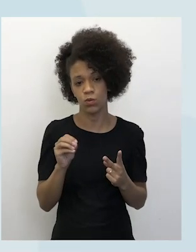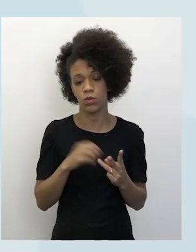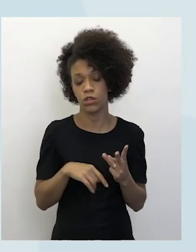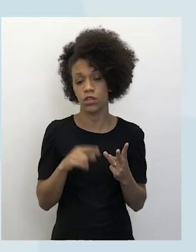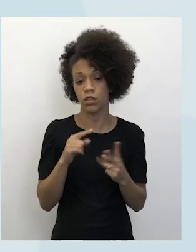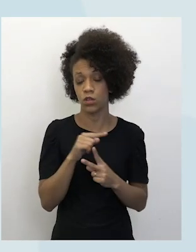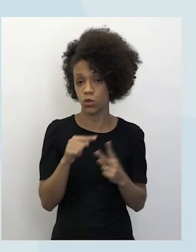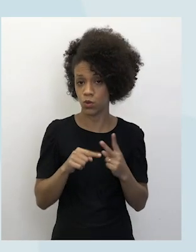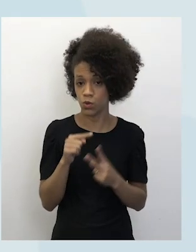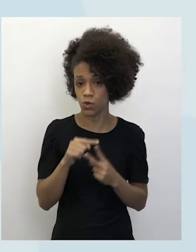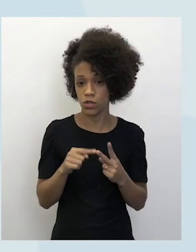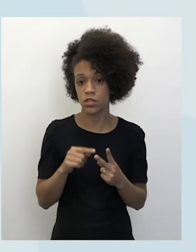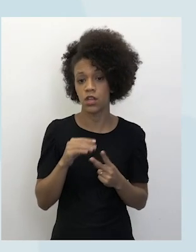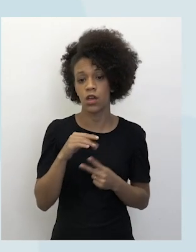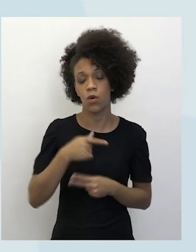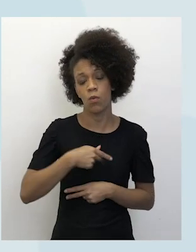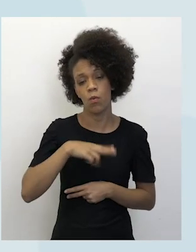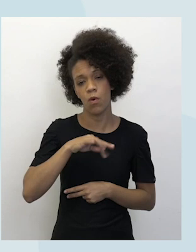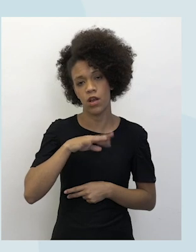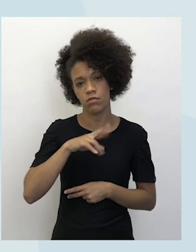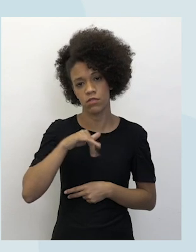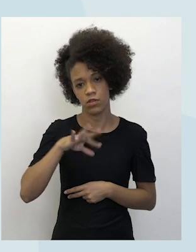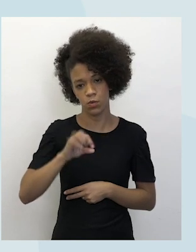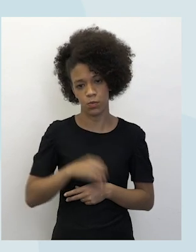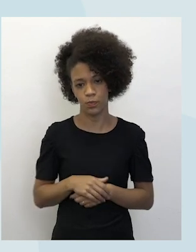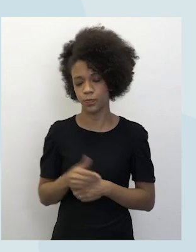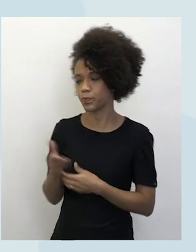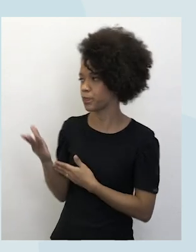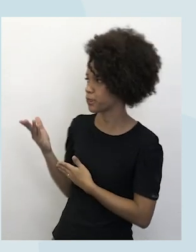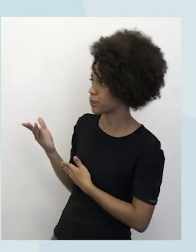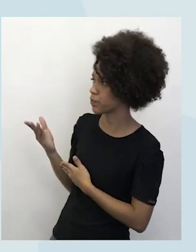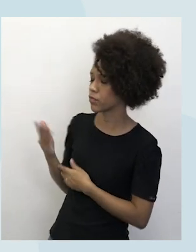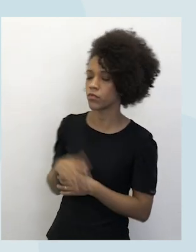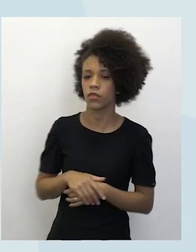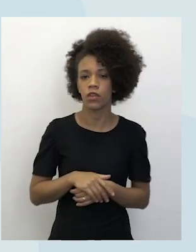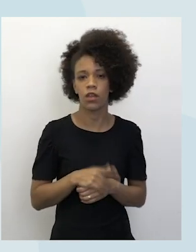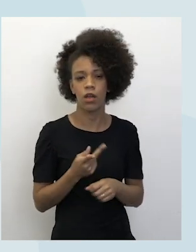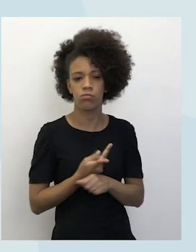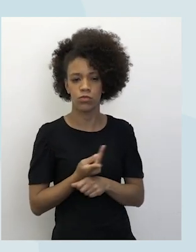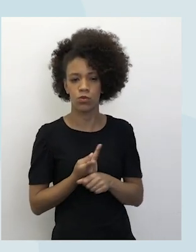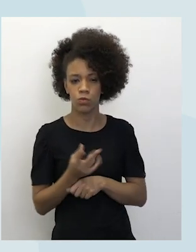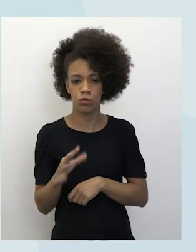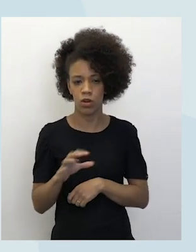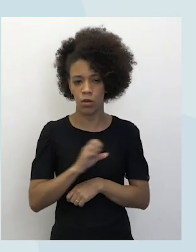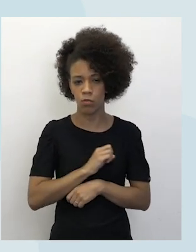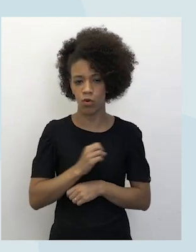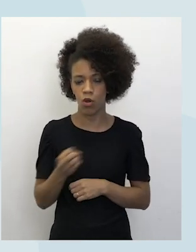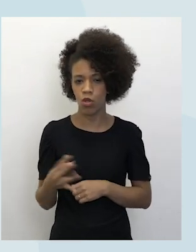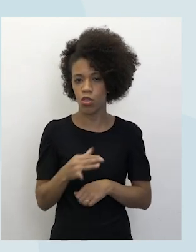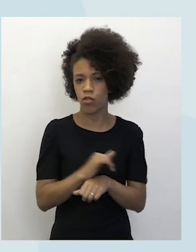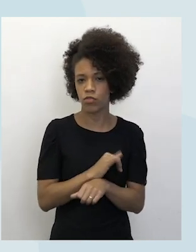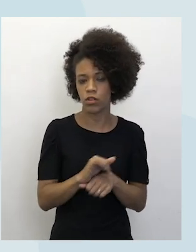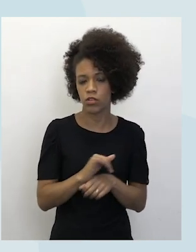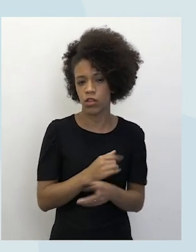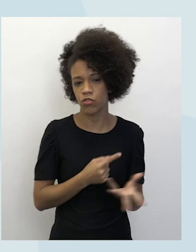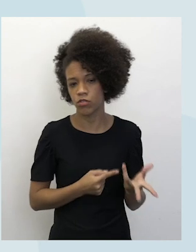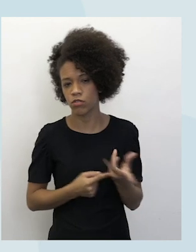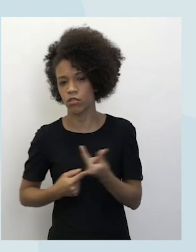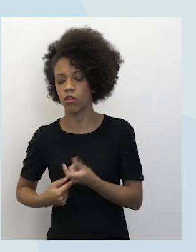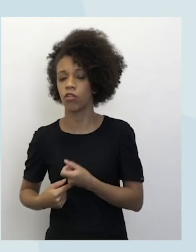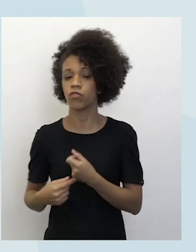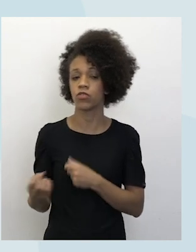olha só na tela você consegue perceber o que é busque Amor novas Artes novo Engenho para matar-me e novas esquivanças